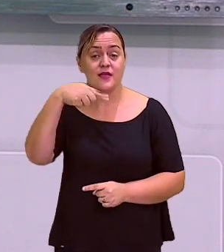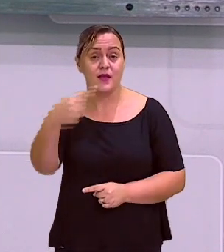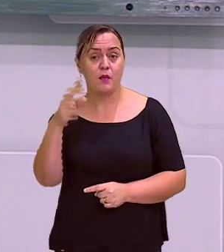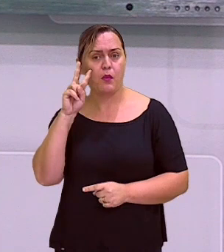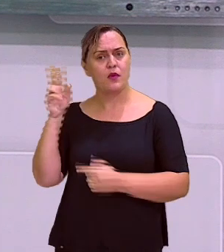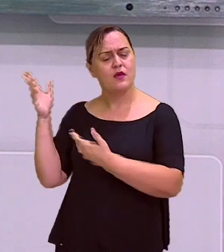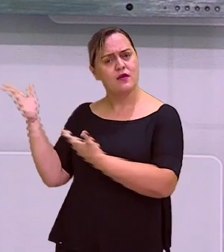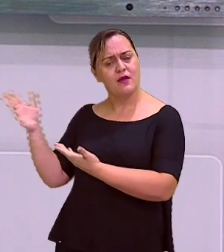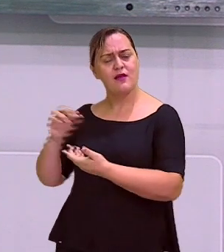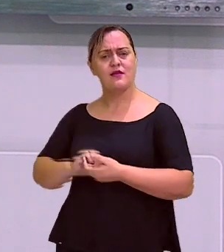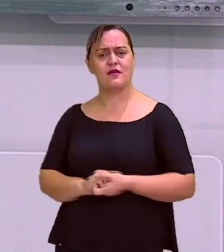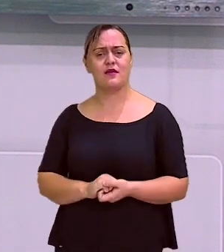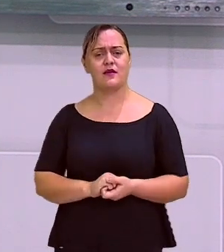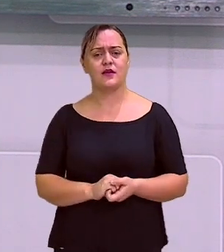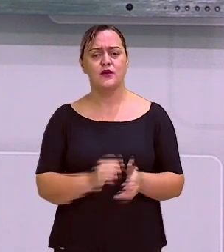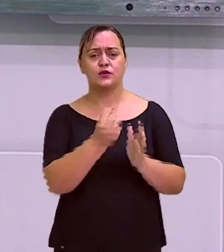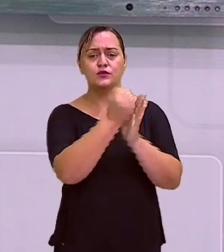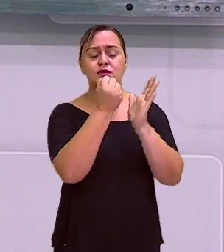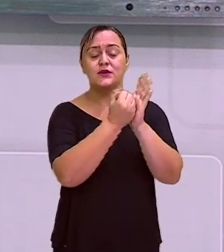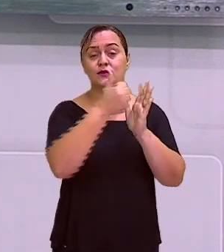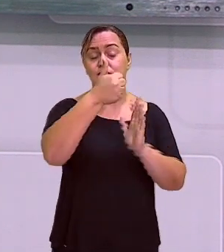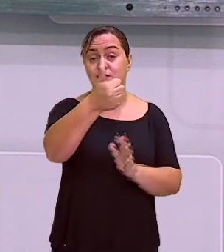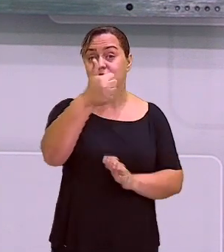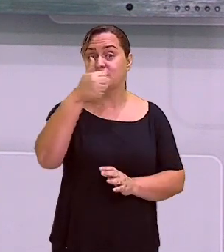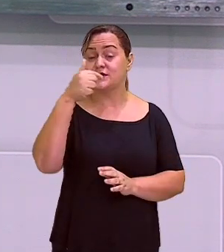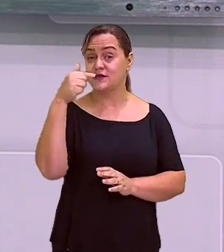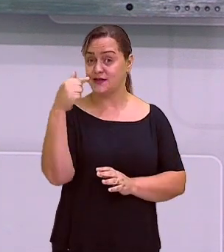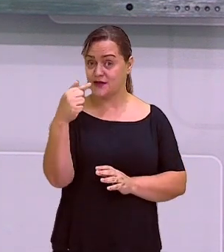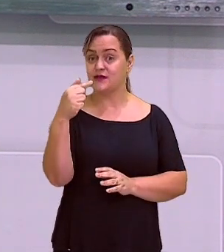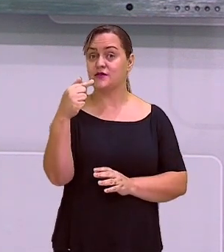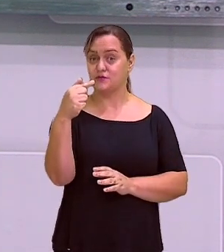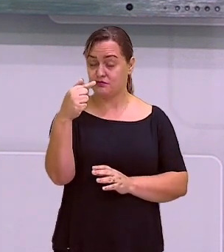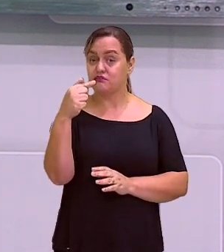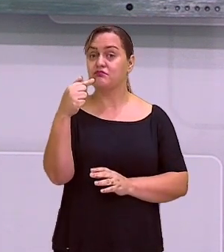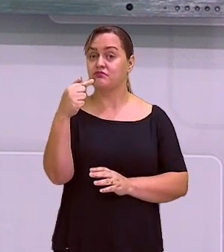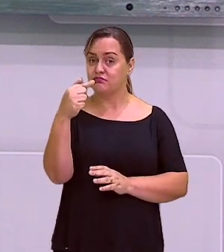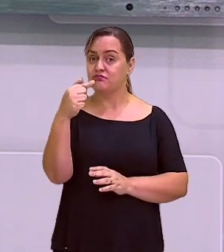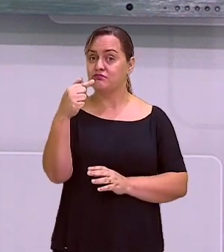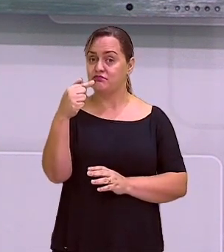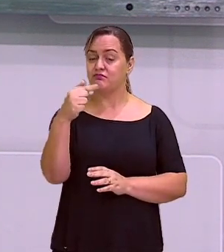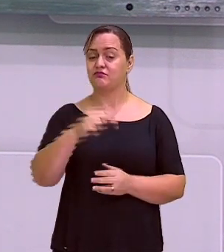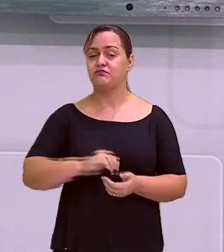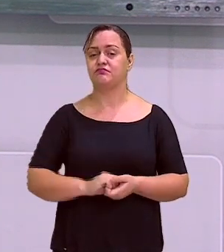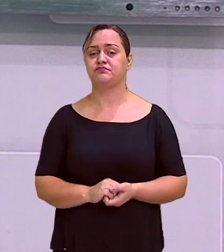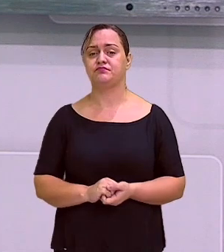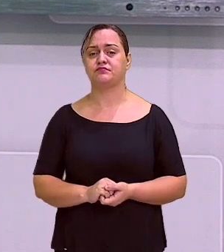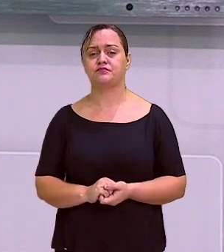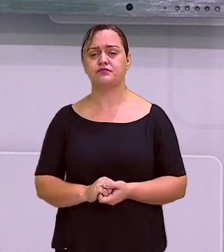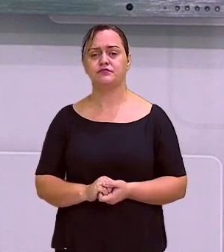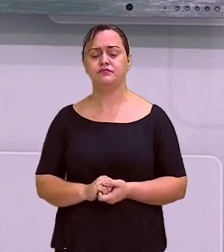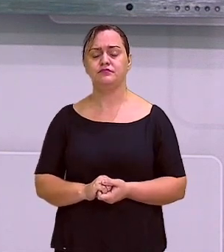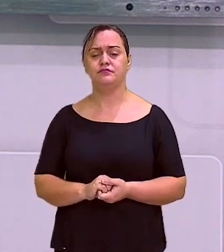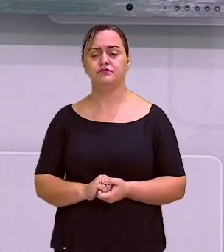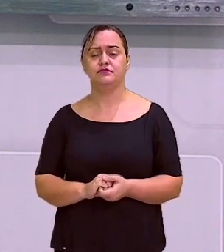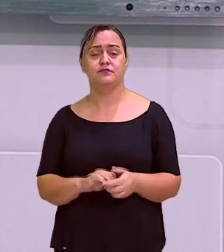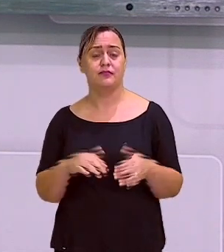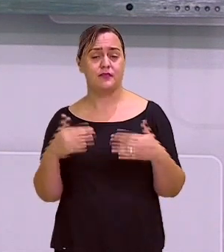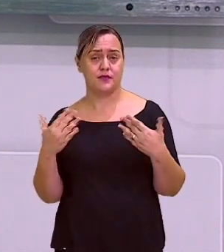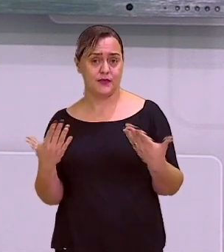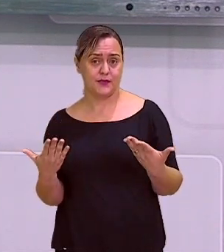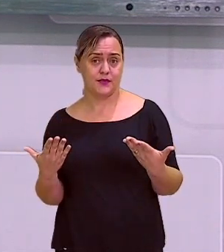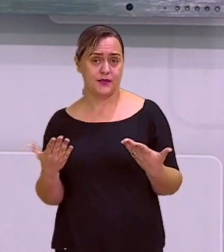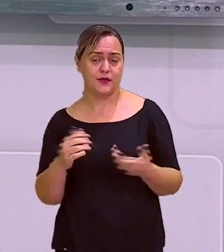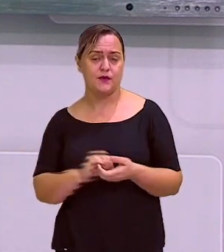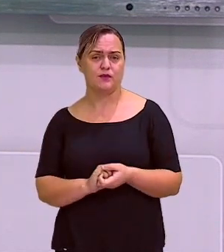análise desse cronograma, né, do tempo do cinema. Então, ele